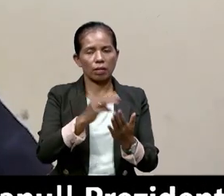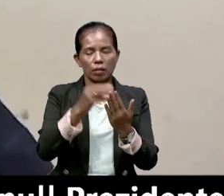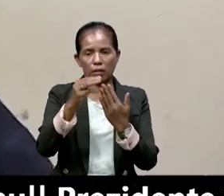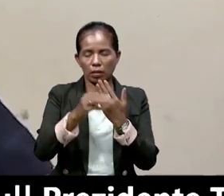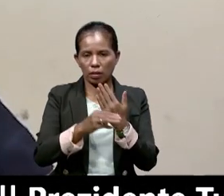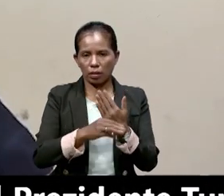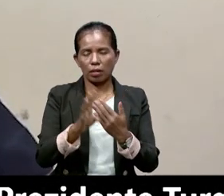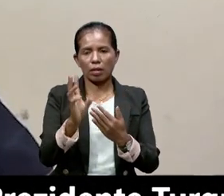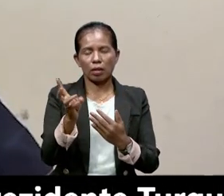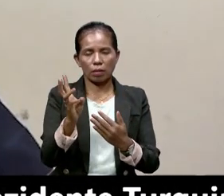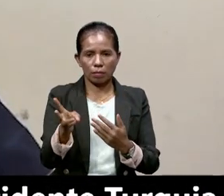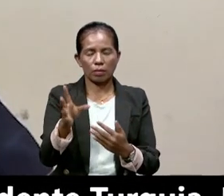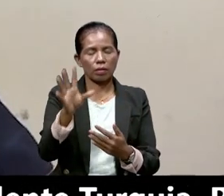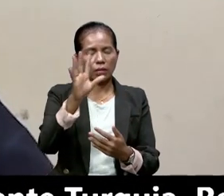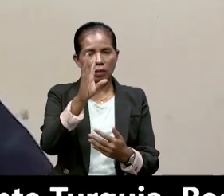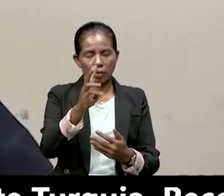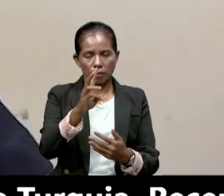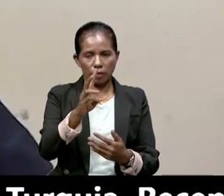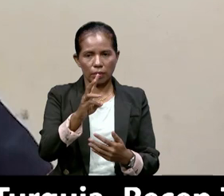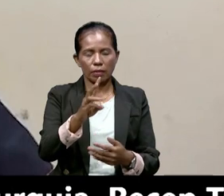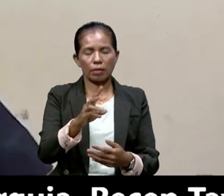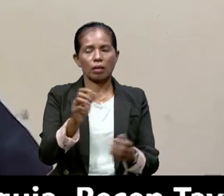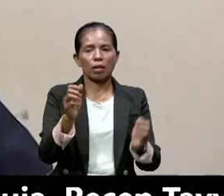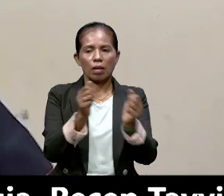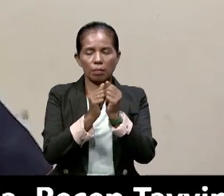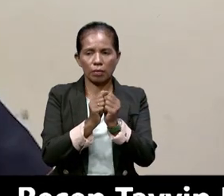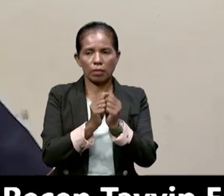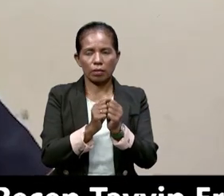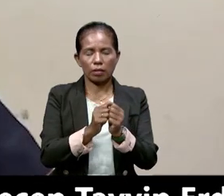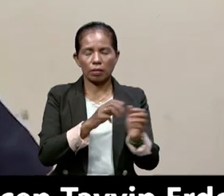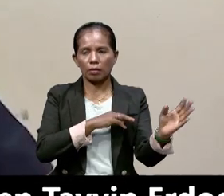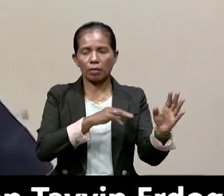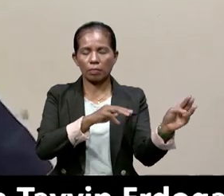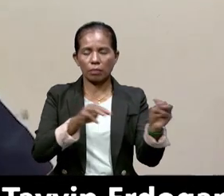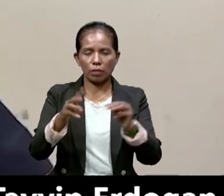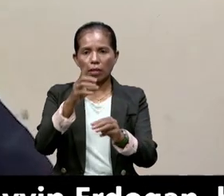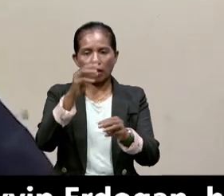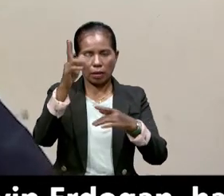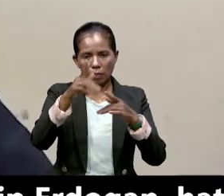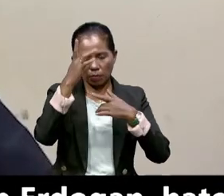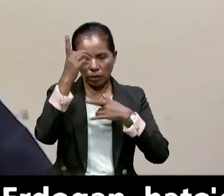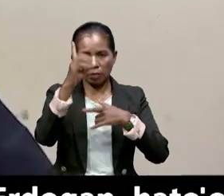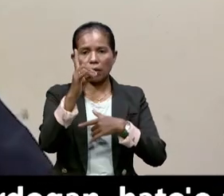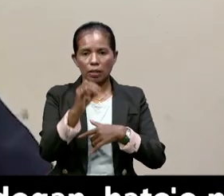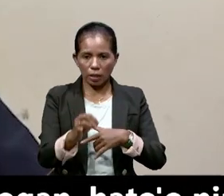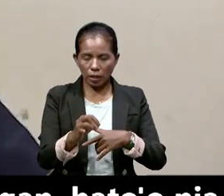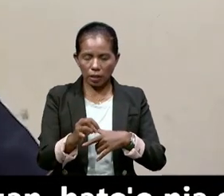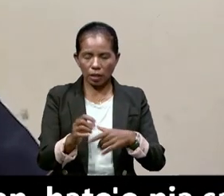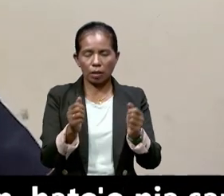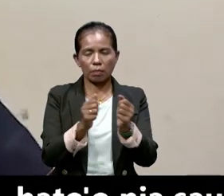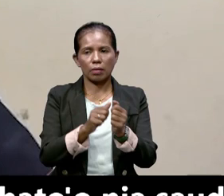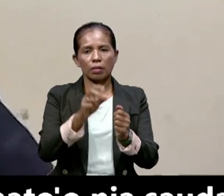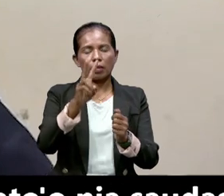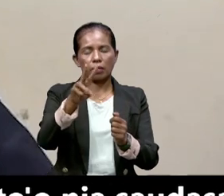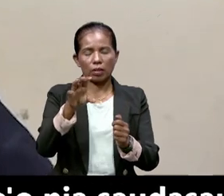a mim é 66 pacientes. Total hamutuk transferência e 201 paciente de minha transferência para a gente.